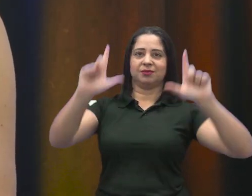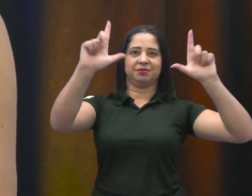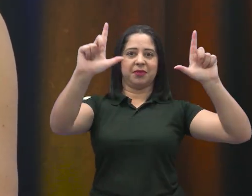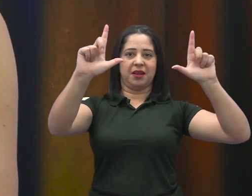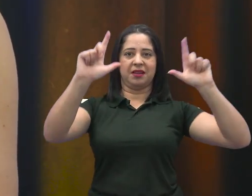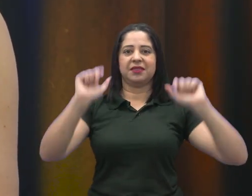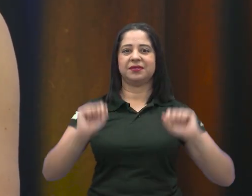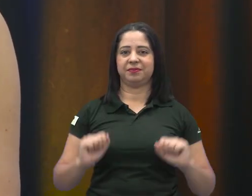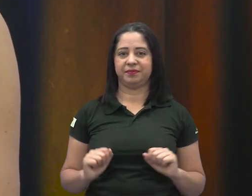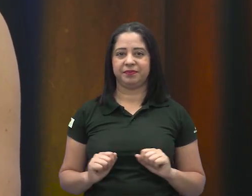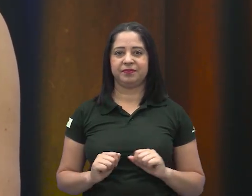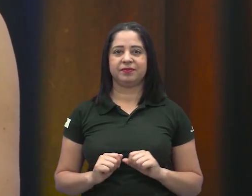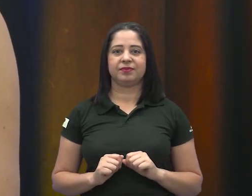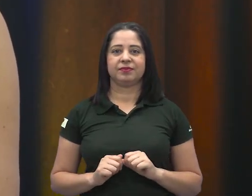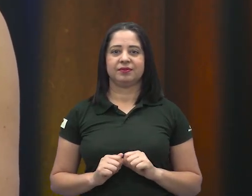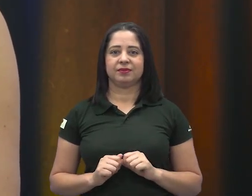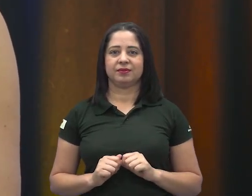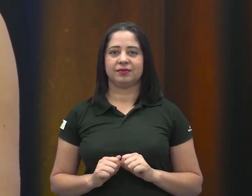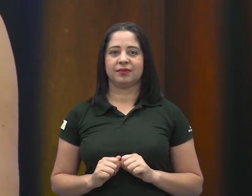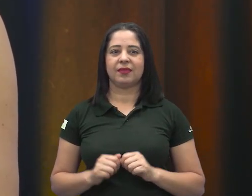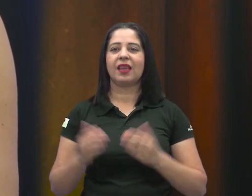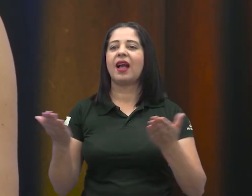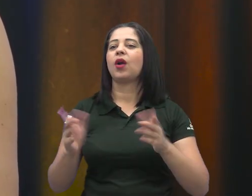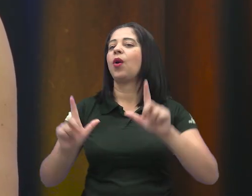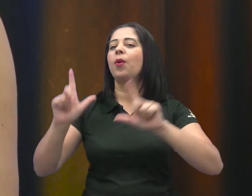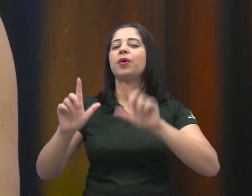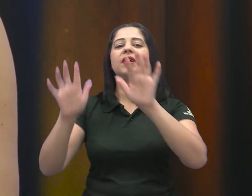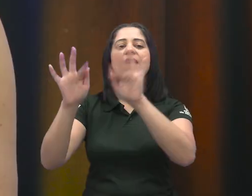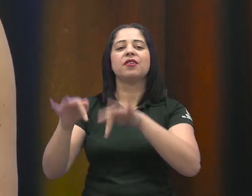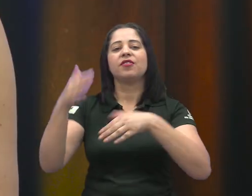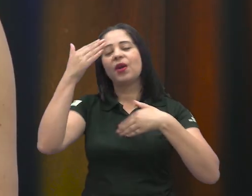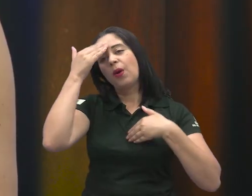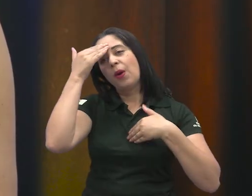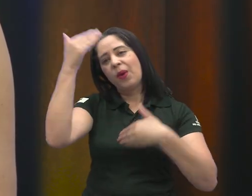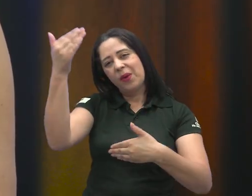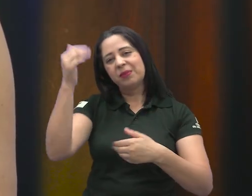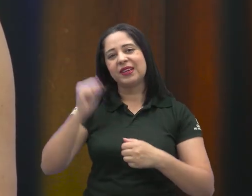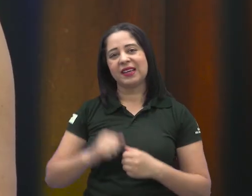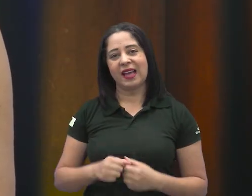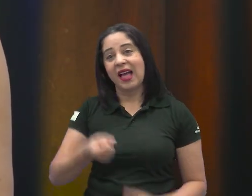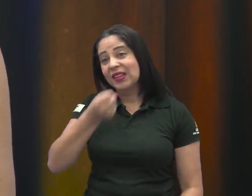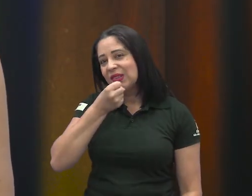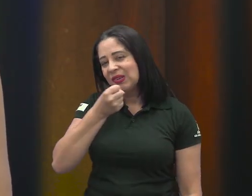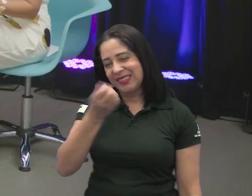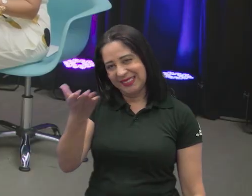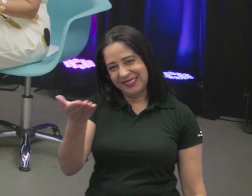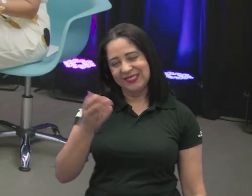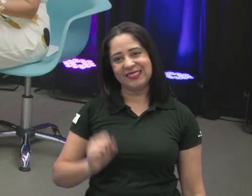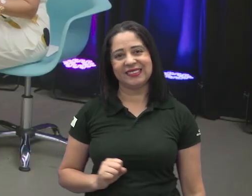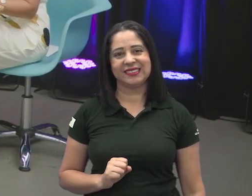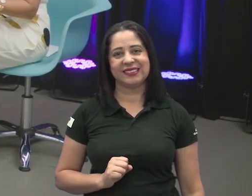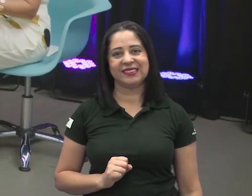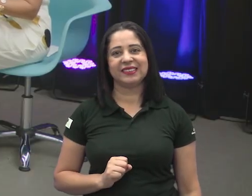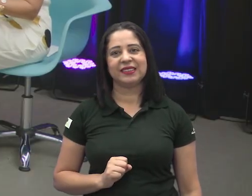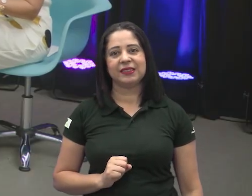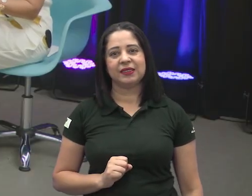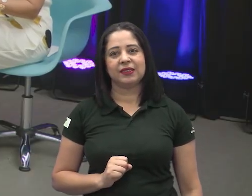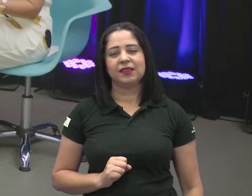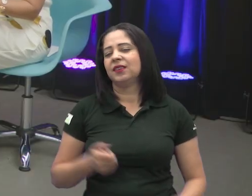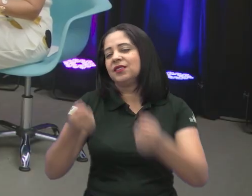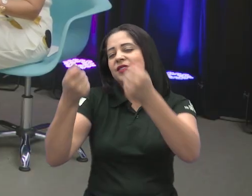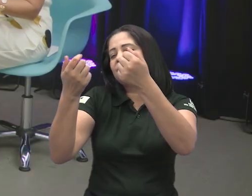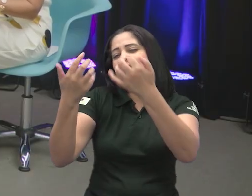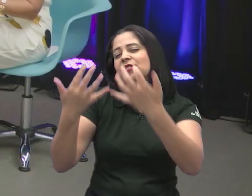um quadro, tá vendo? Então, quero encerrar esse nosso programa agradecendo a Mirna pela sua participação,